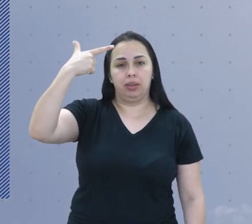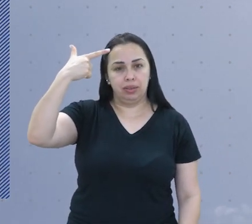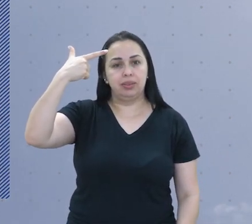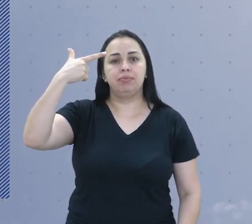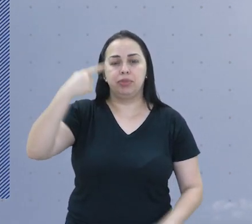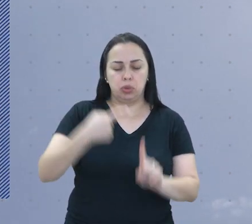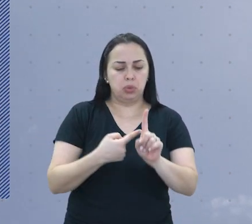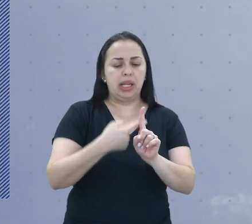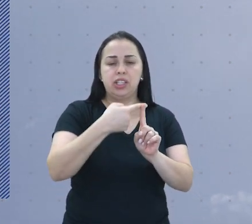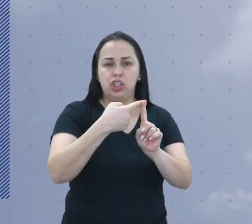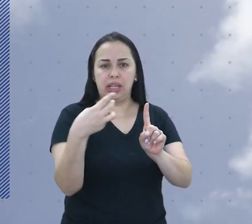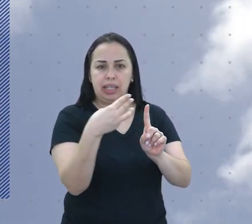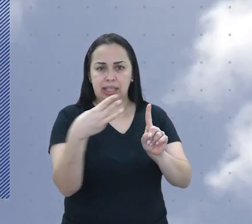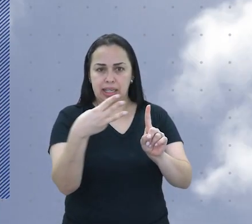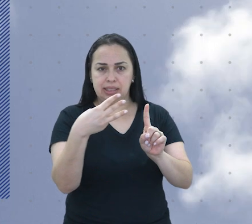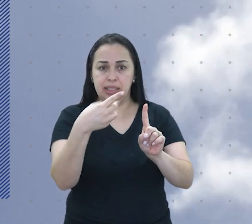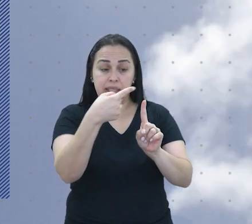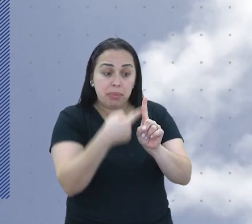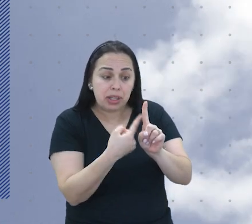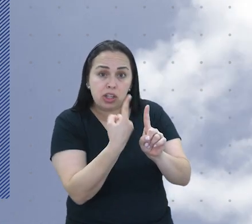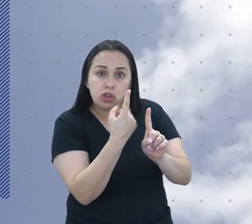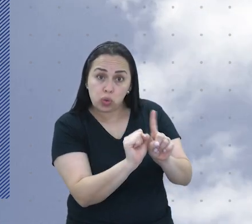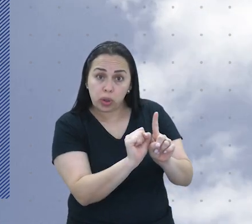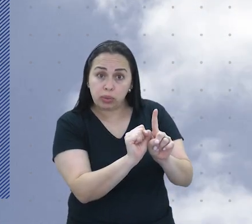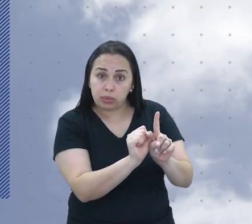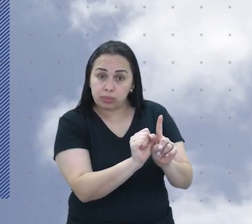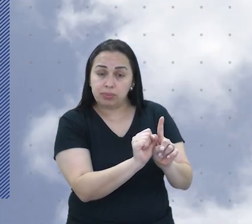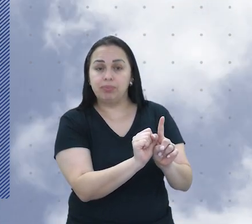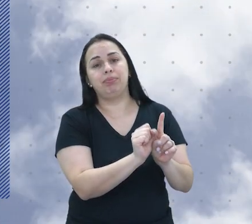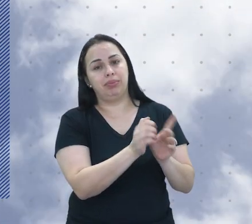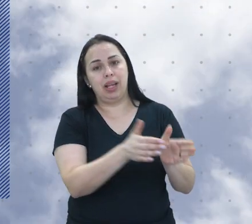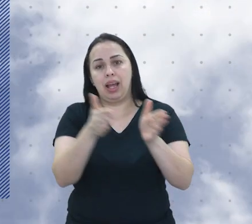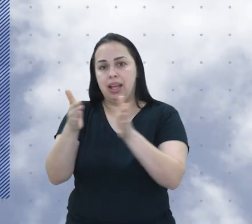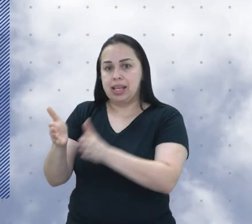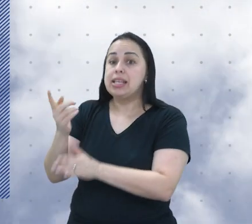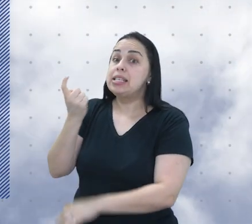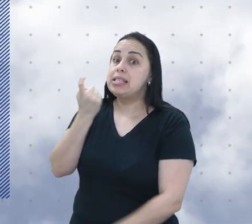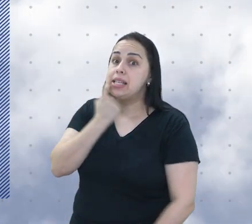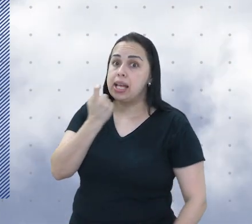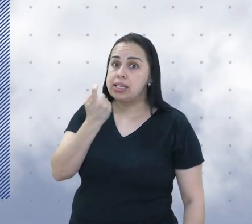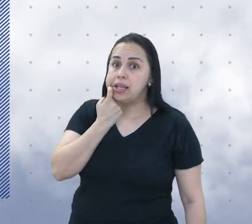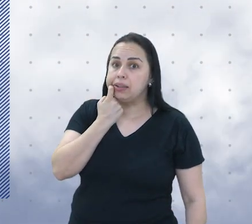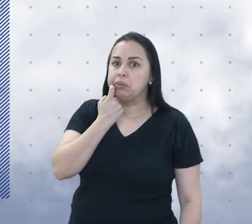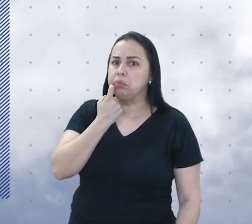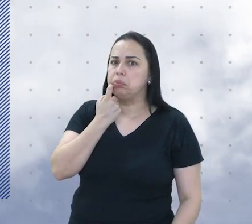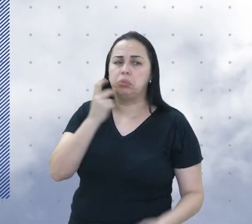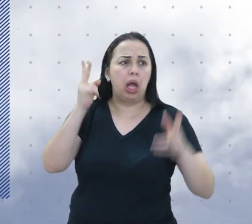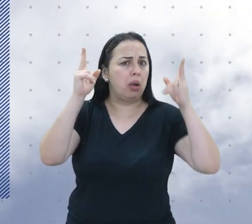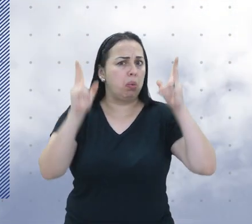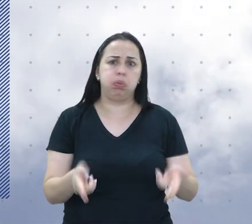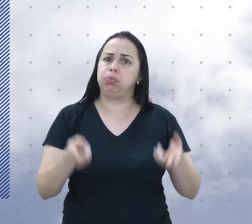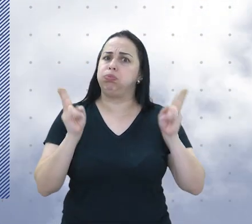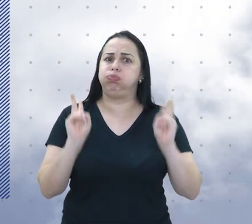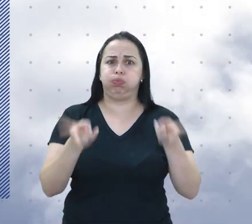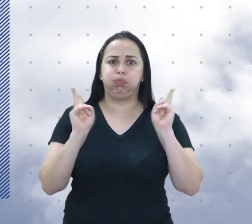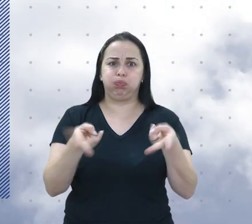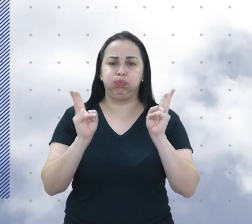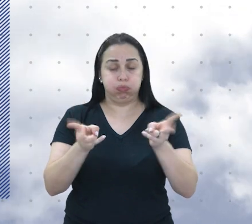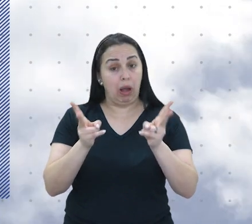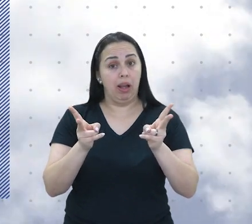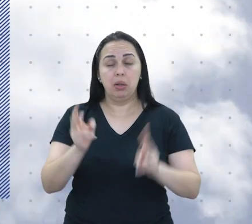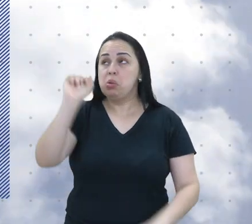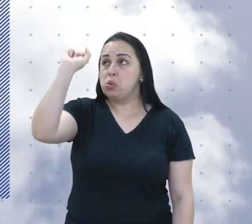dia. A máxima prevista é de 33 e a mínima de 18. Já na sexta-feira, o dia segue parecido como hoje,